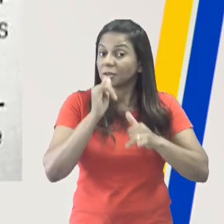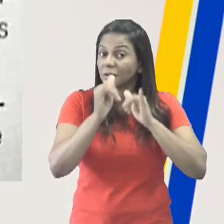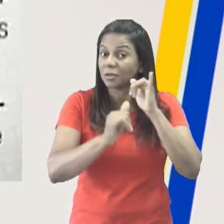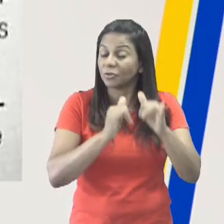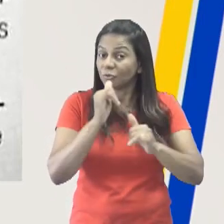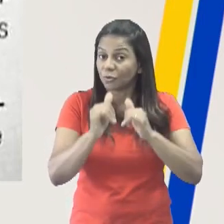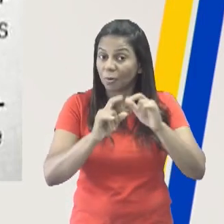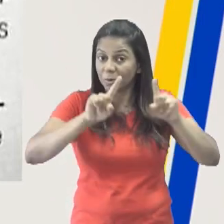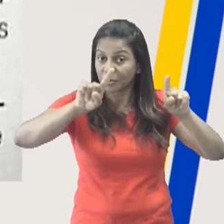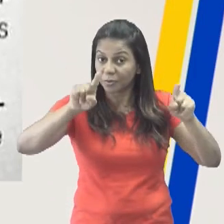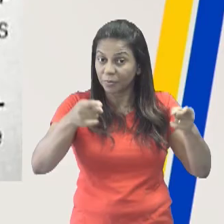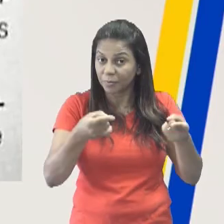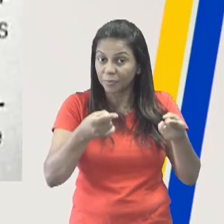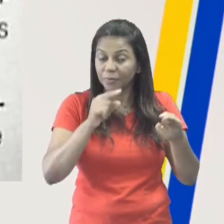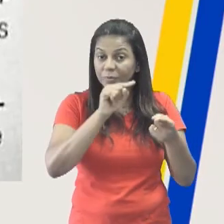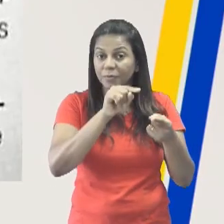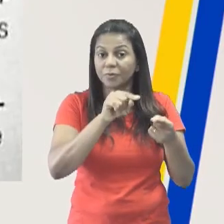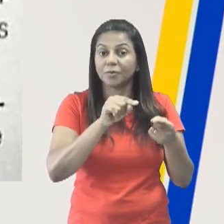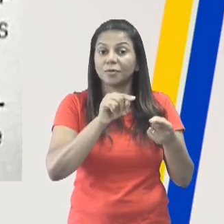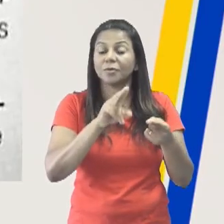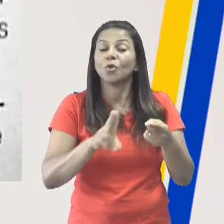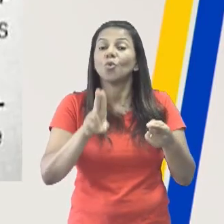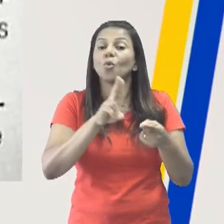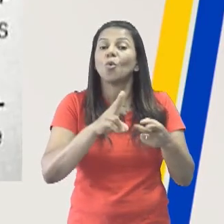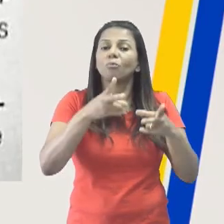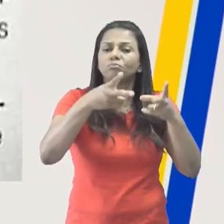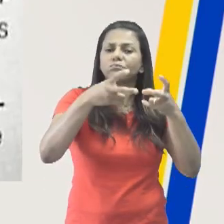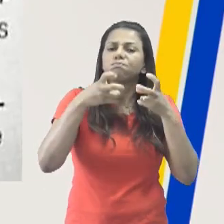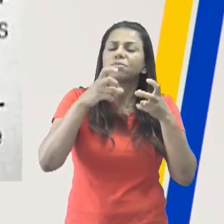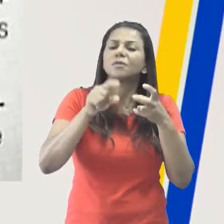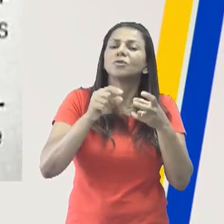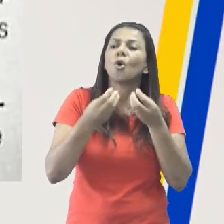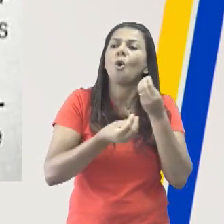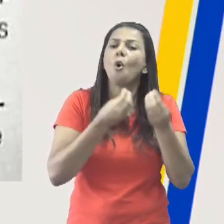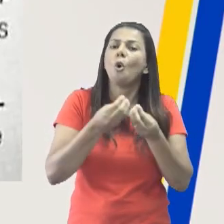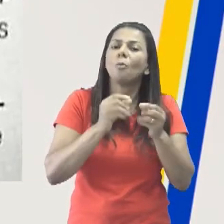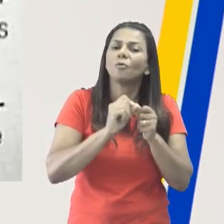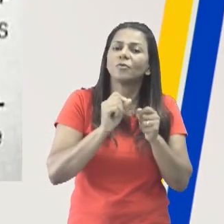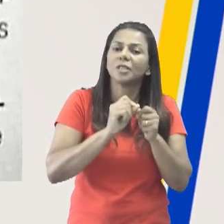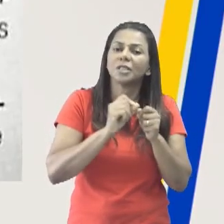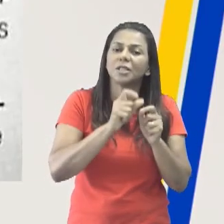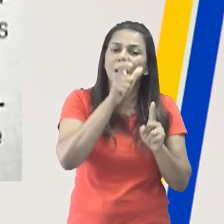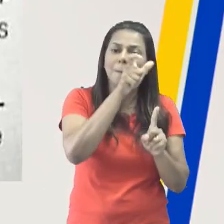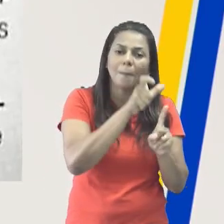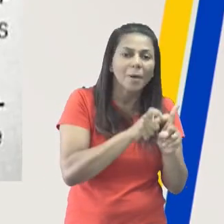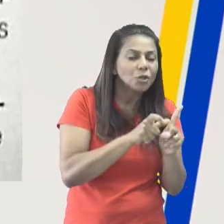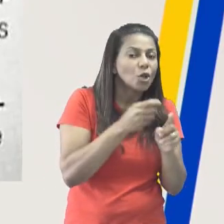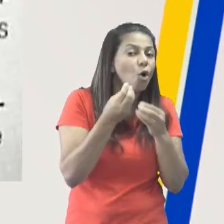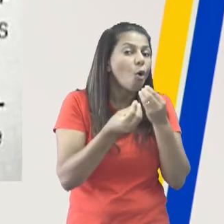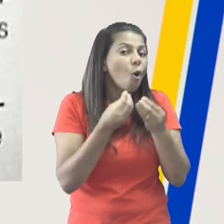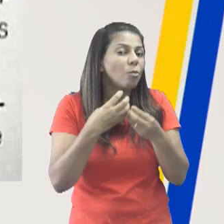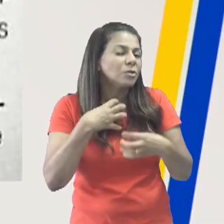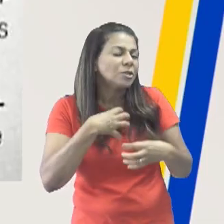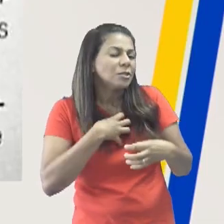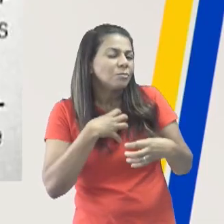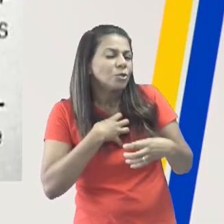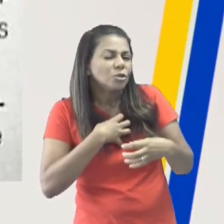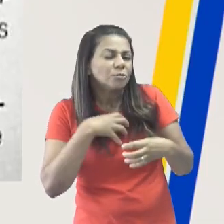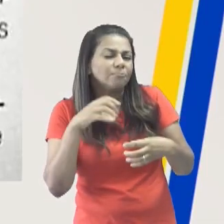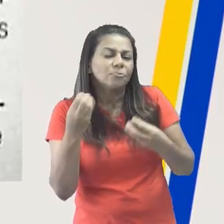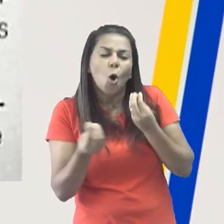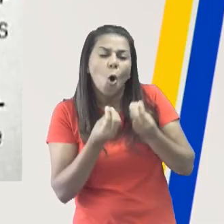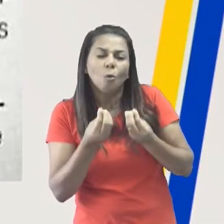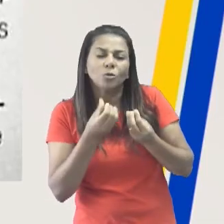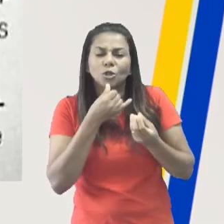entre parênteses, servem para indicar o que fazem os personagens e indicar as emoções desses